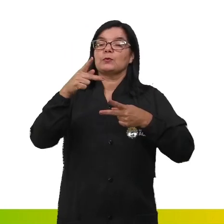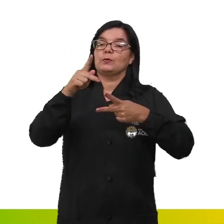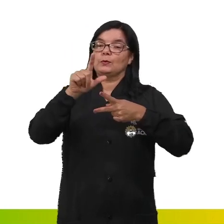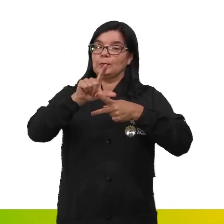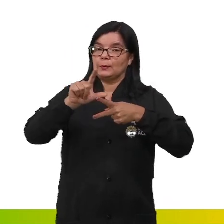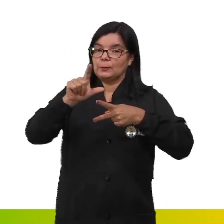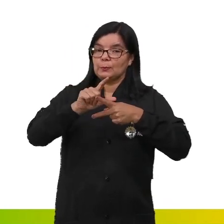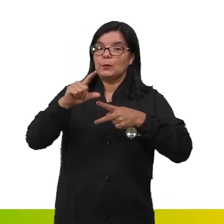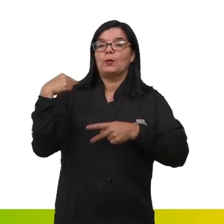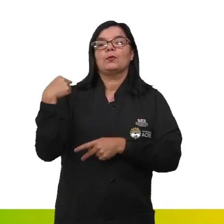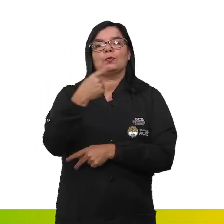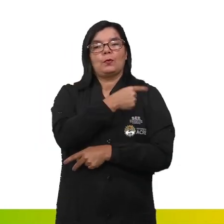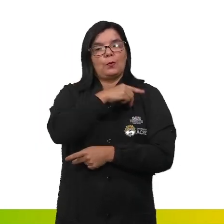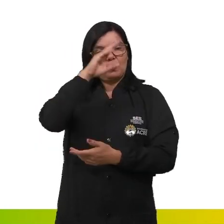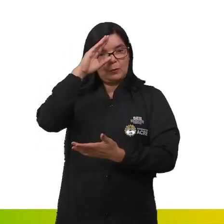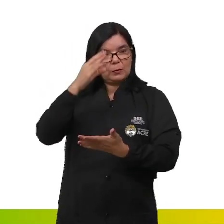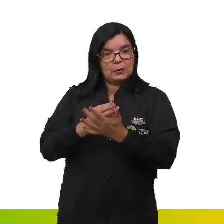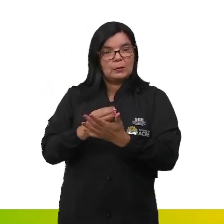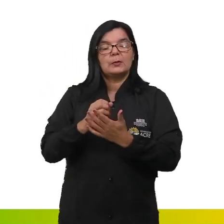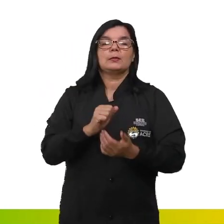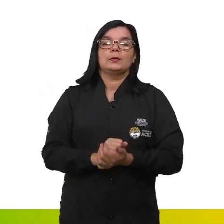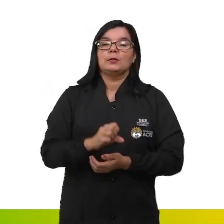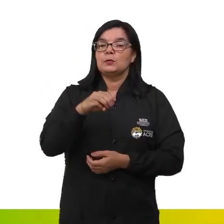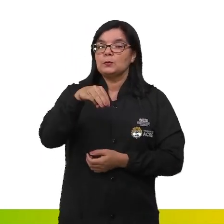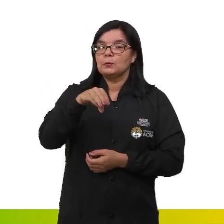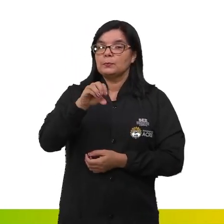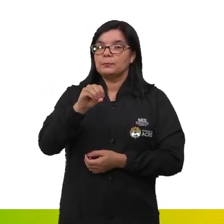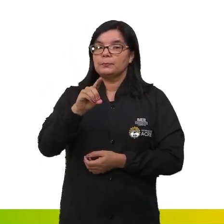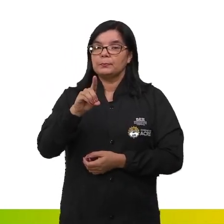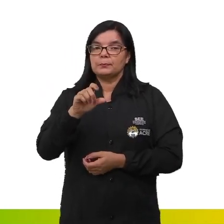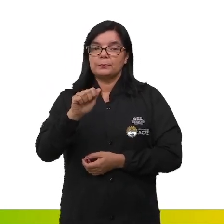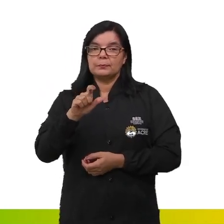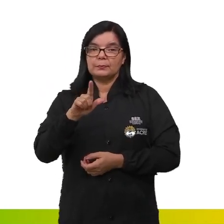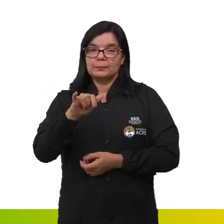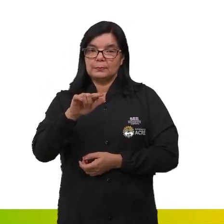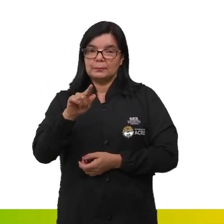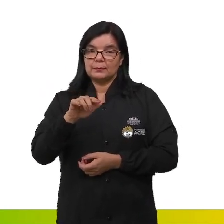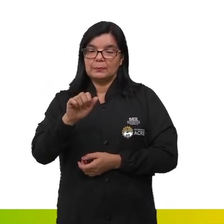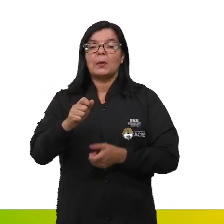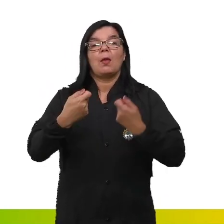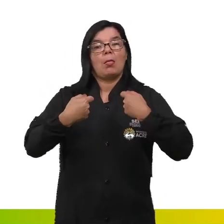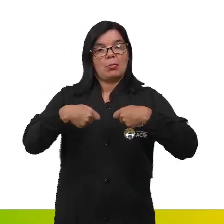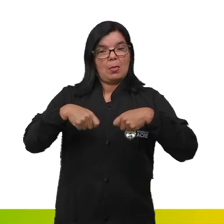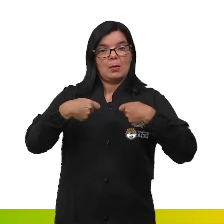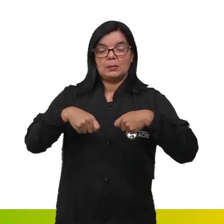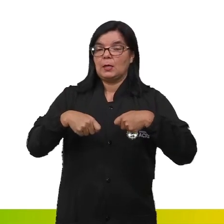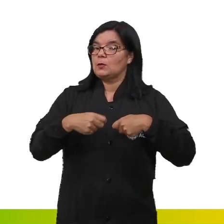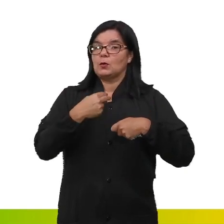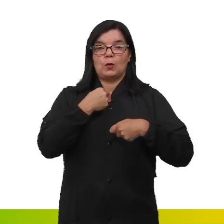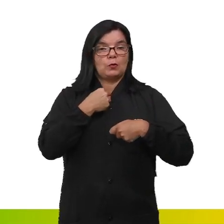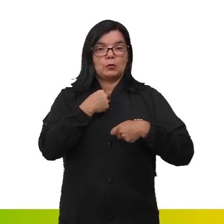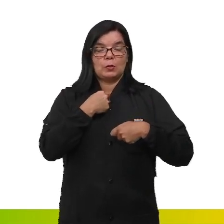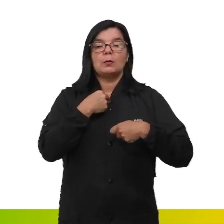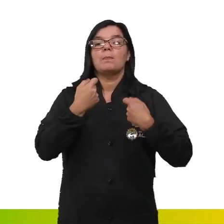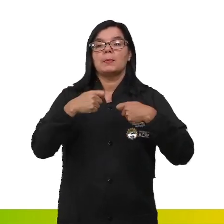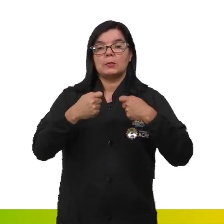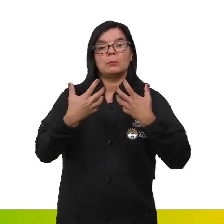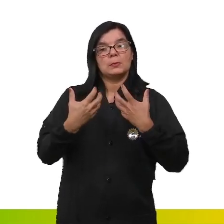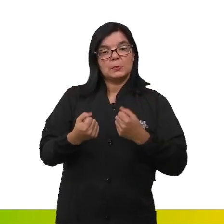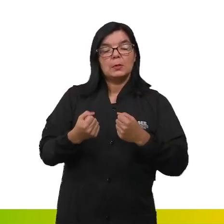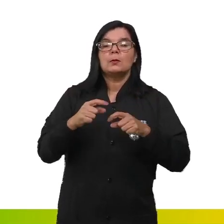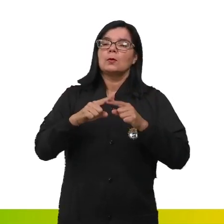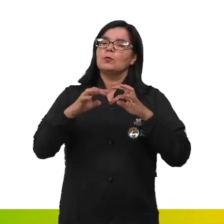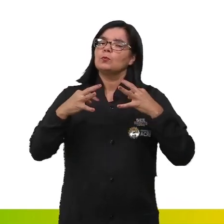nós acreditamos. E os modalizadores, é necessário, é inaceitável, devemos considerar. Tudo